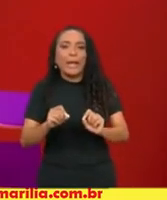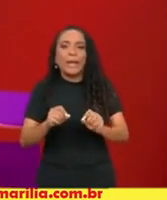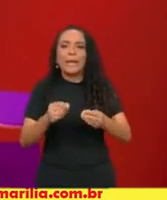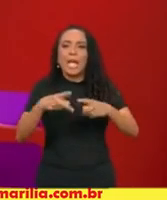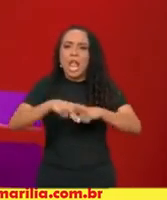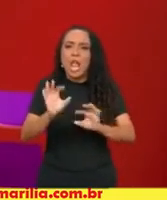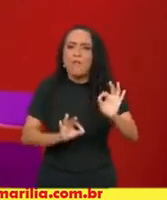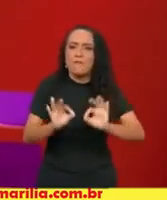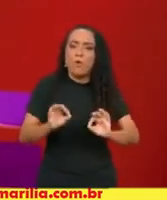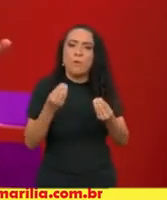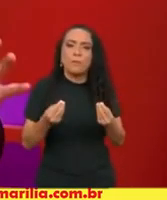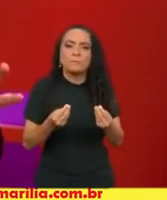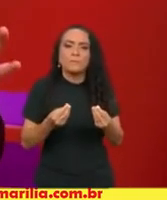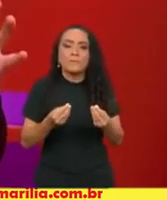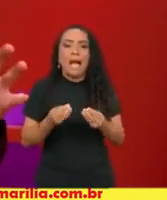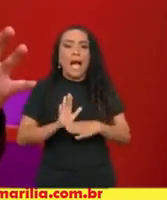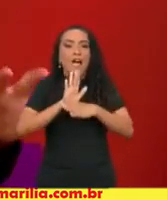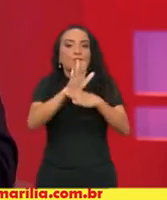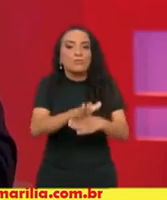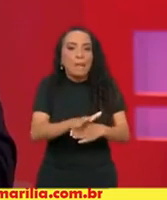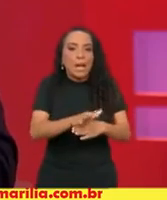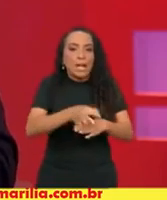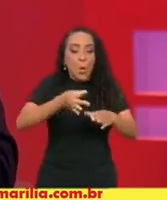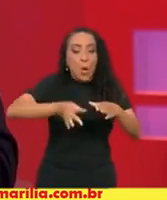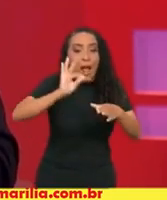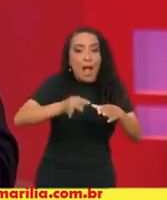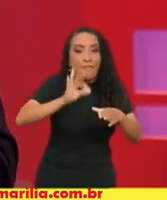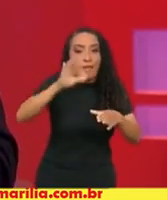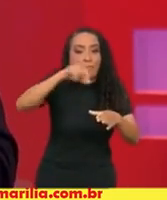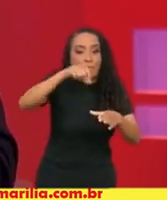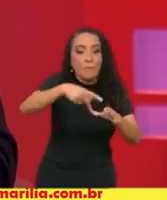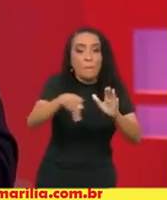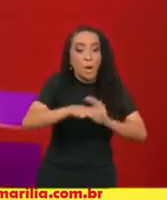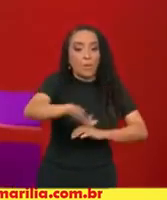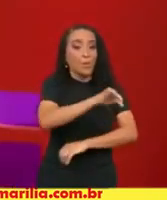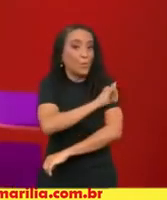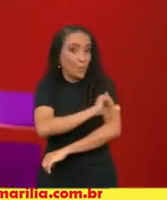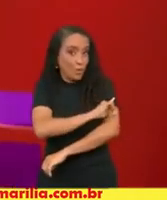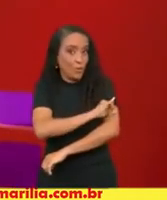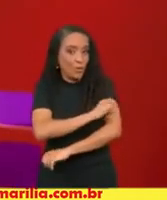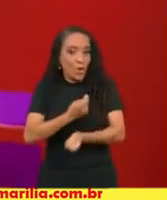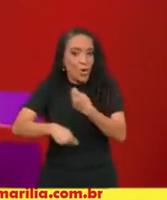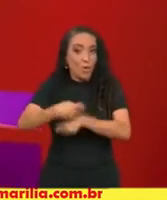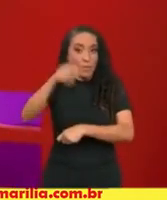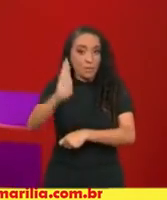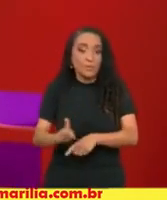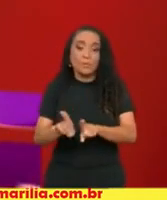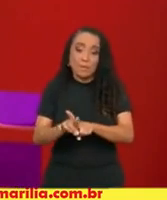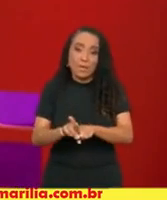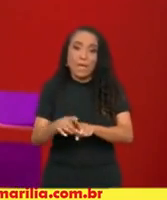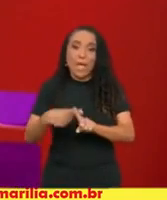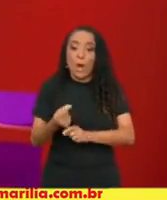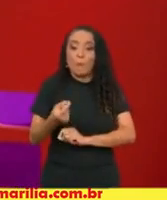sentido de socorrer ao café do Rio de Janeiro e socorrer o setor financeiro brasileiro, que no fundo era o capital financeiro